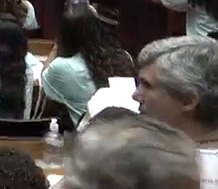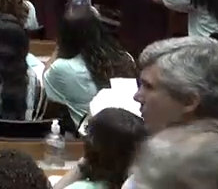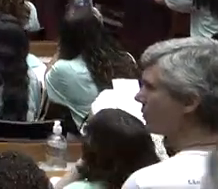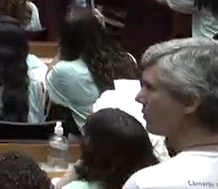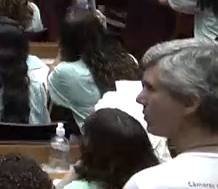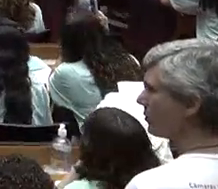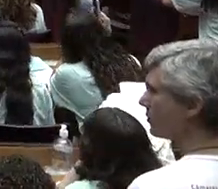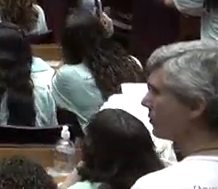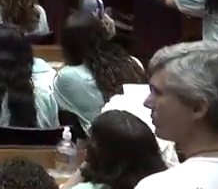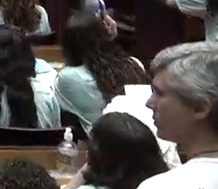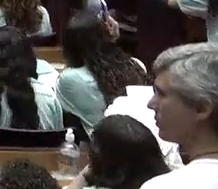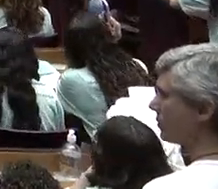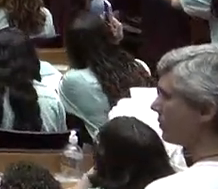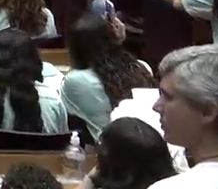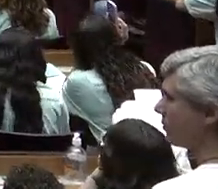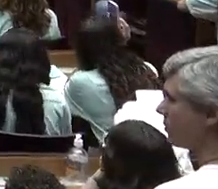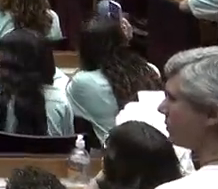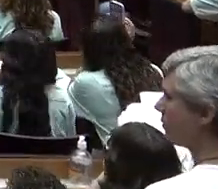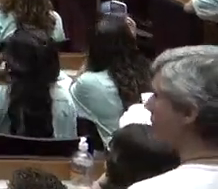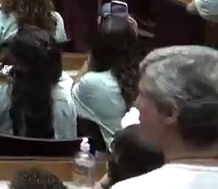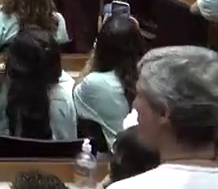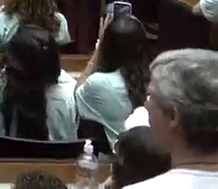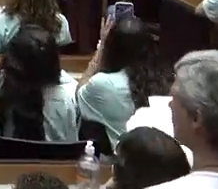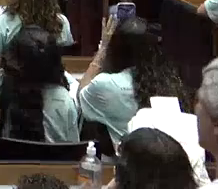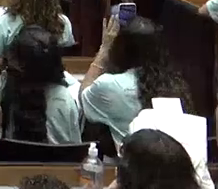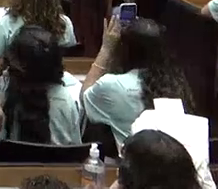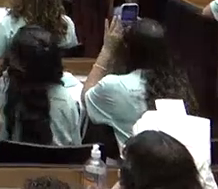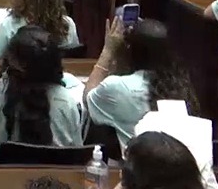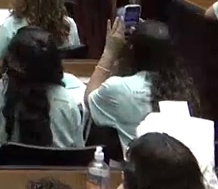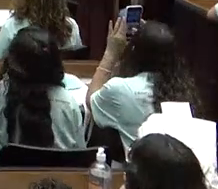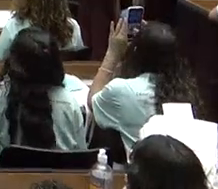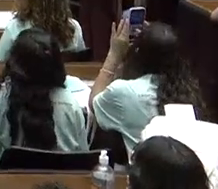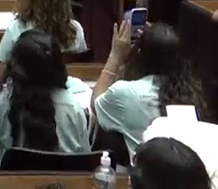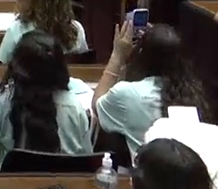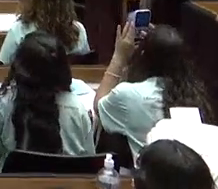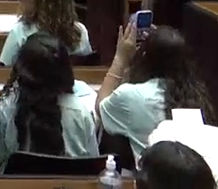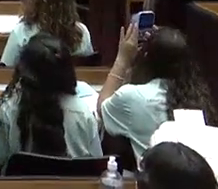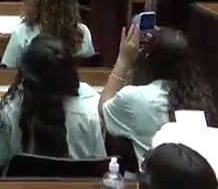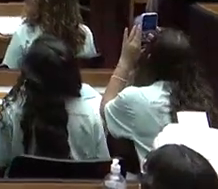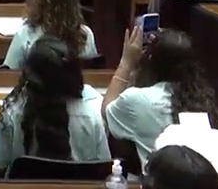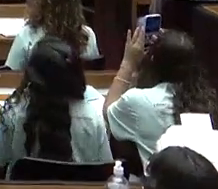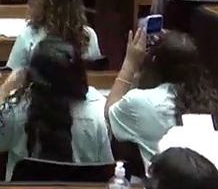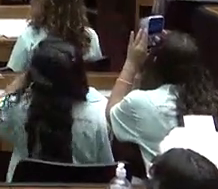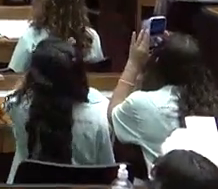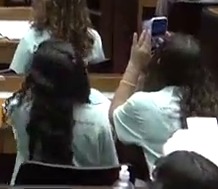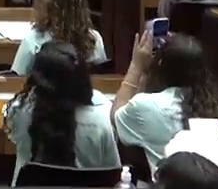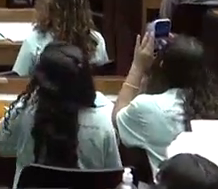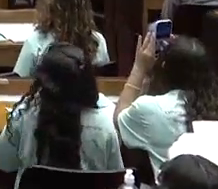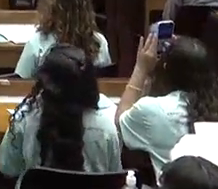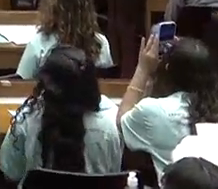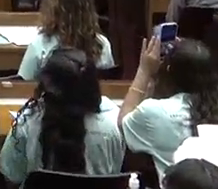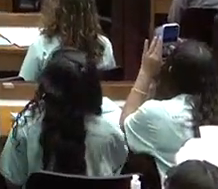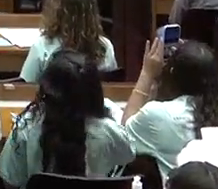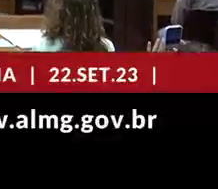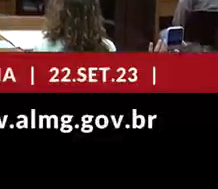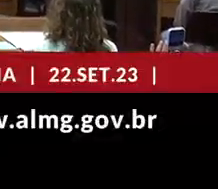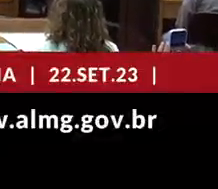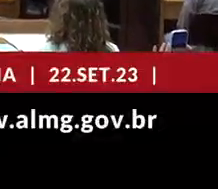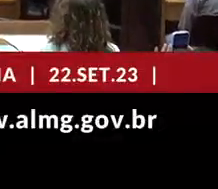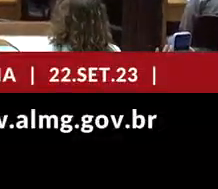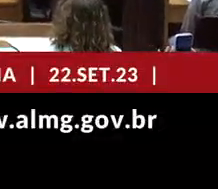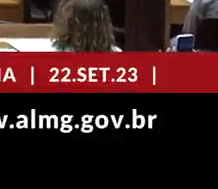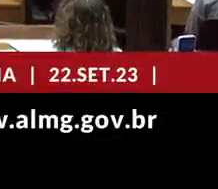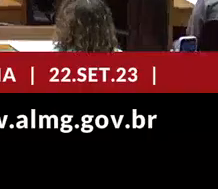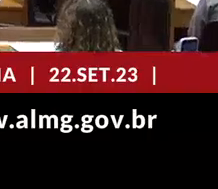acompanhando ao vivo as discussões da comissão de educação pode acessar o Portal A lmg.gov.br